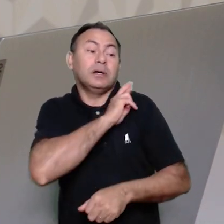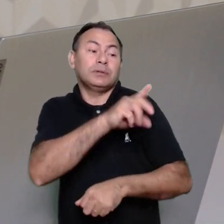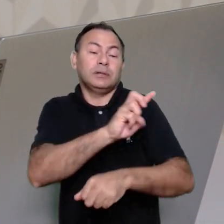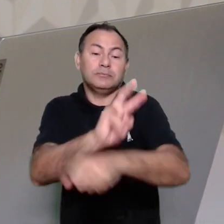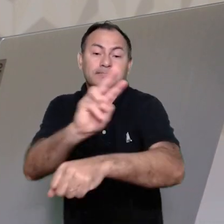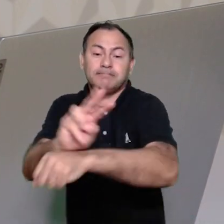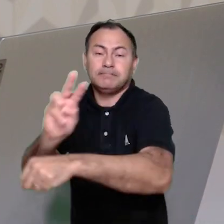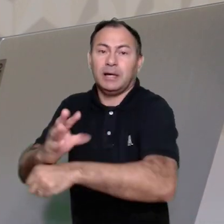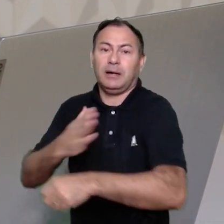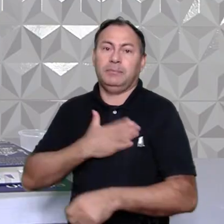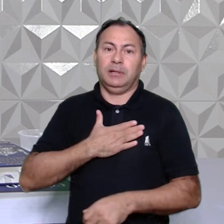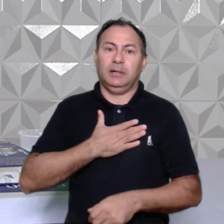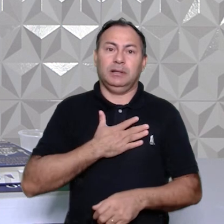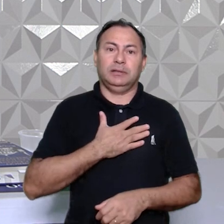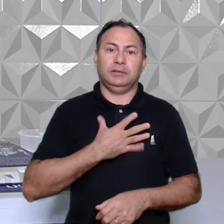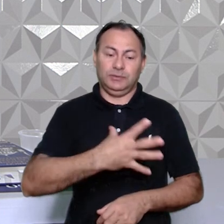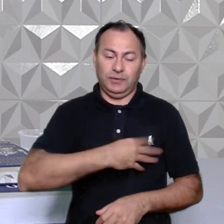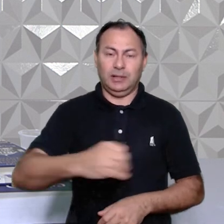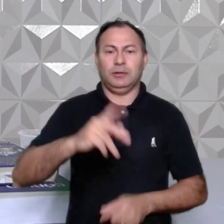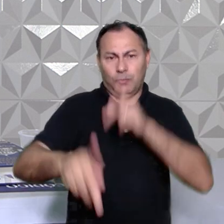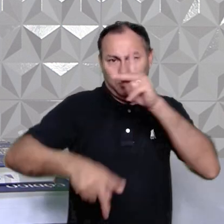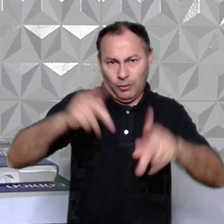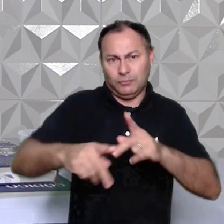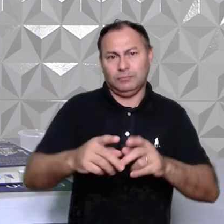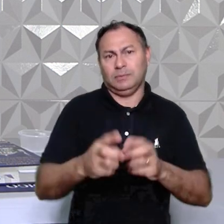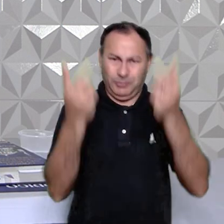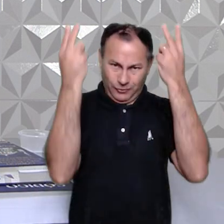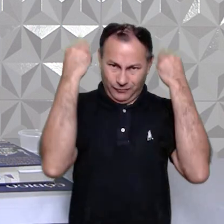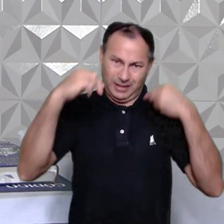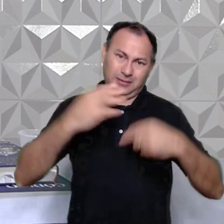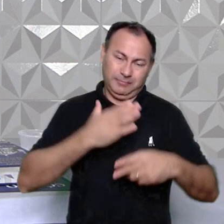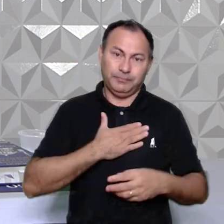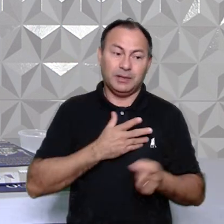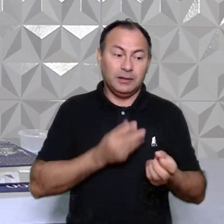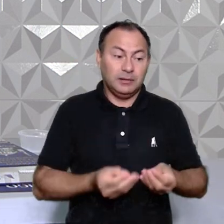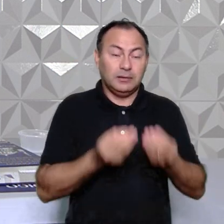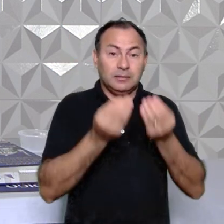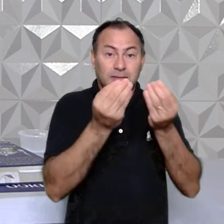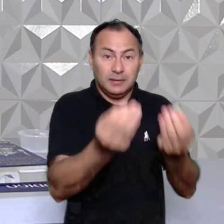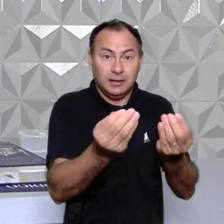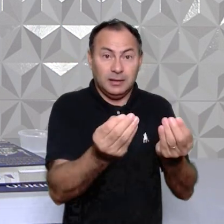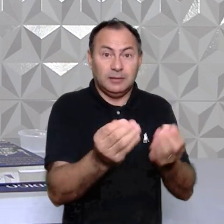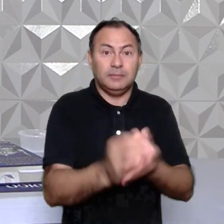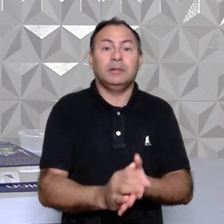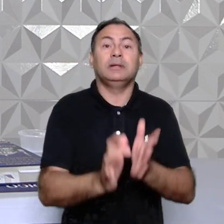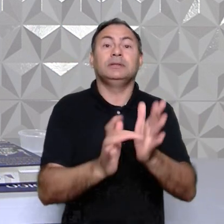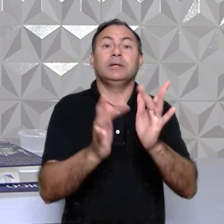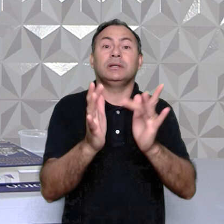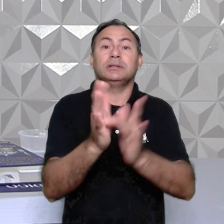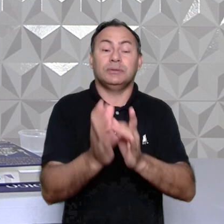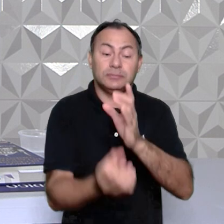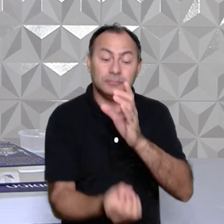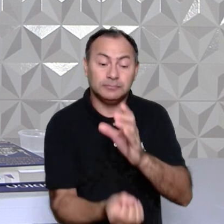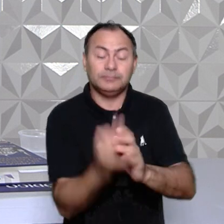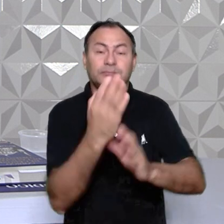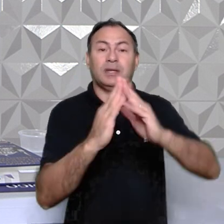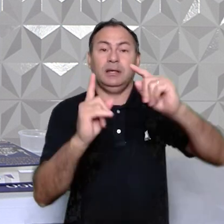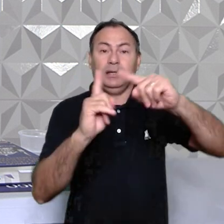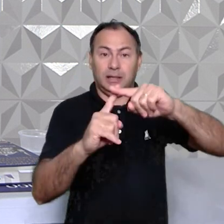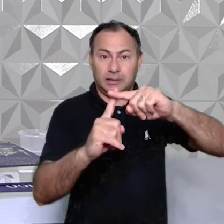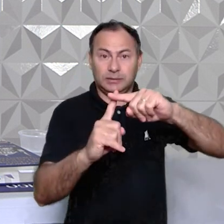minhas ovelhas, né? Então ele institui, ele funda essa